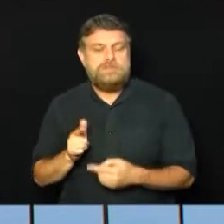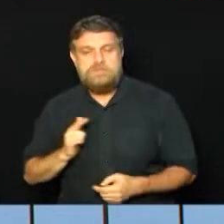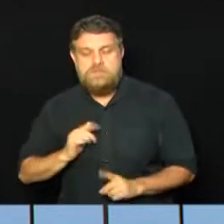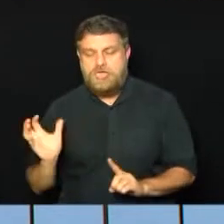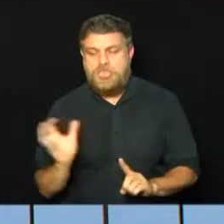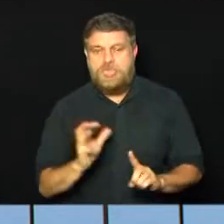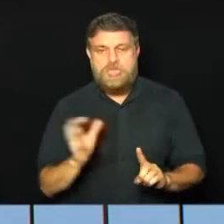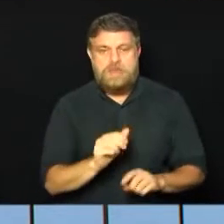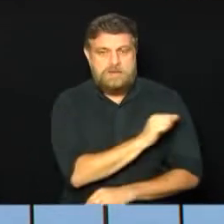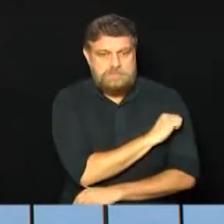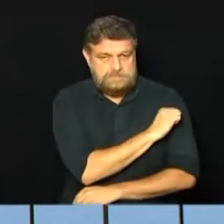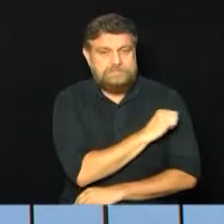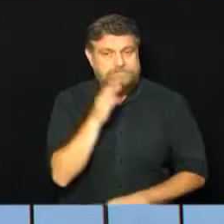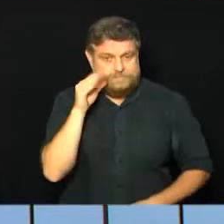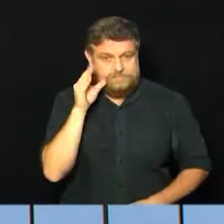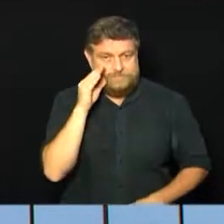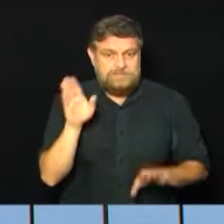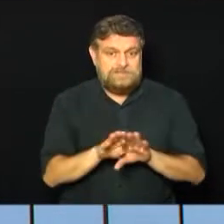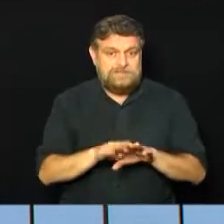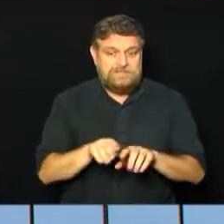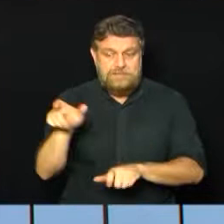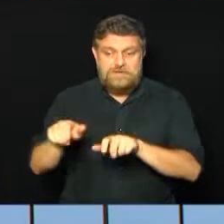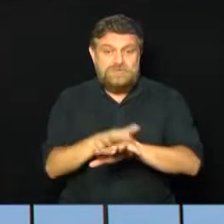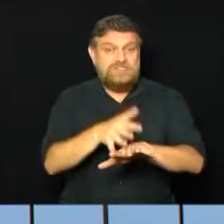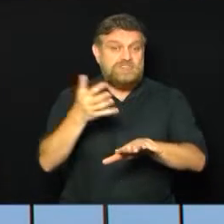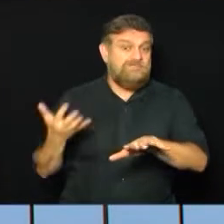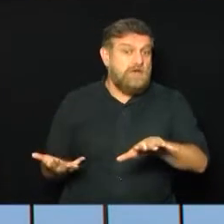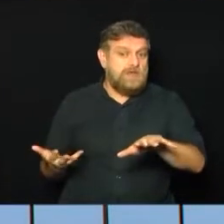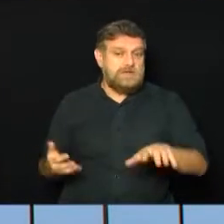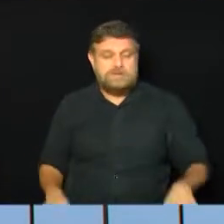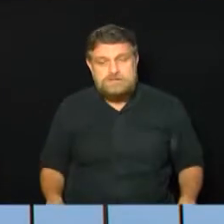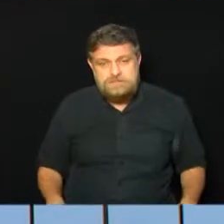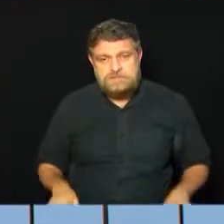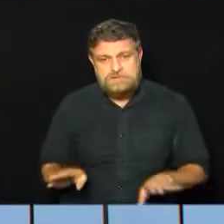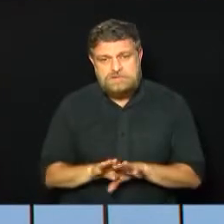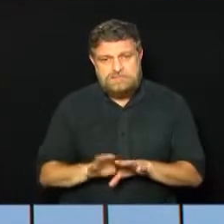alunos, os funcionários, etc., que são de fora, né? Que não tem nada a ver. Ou